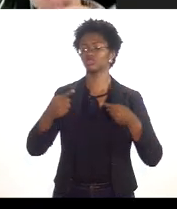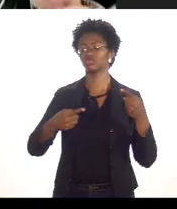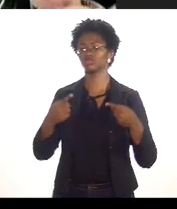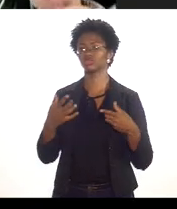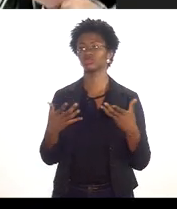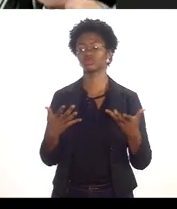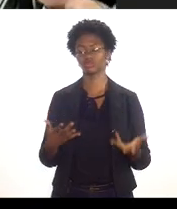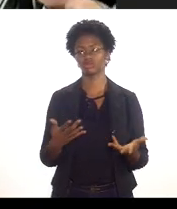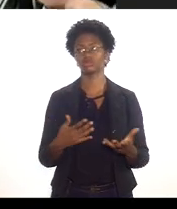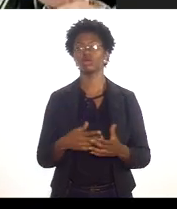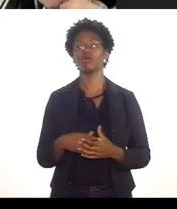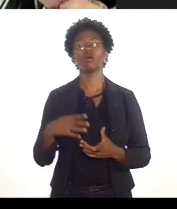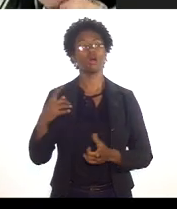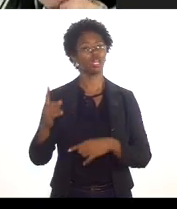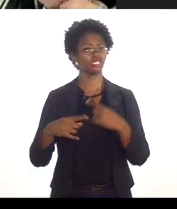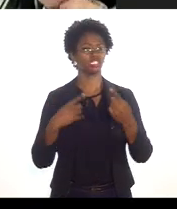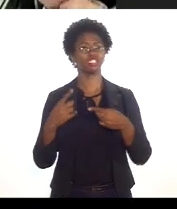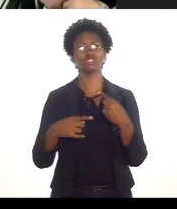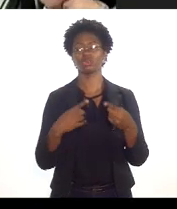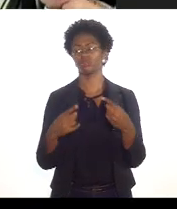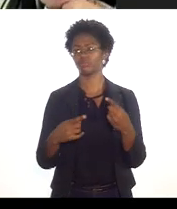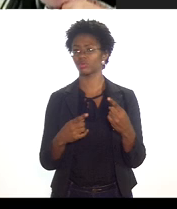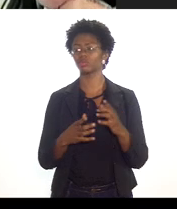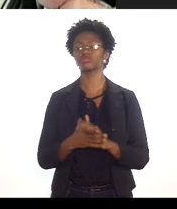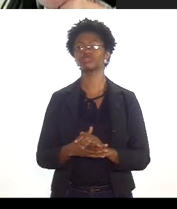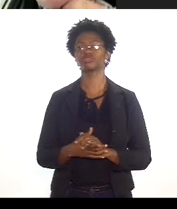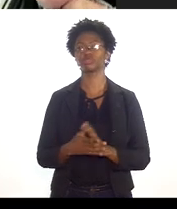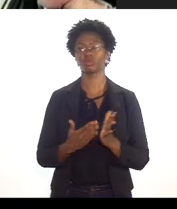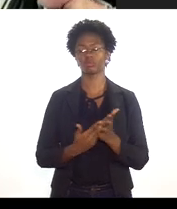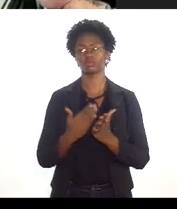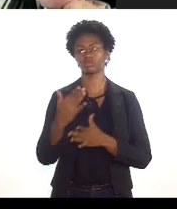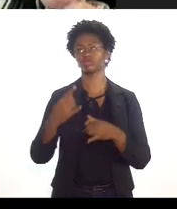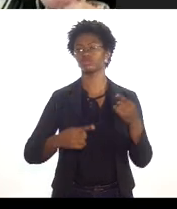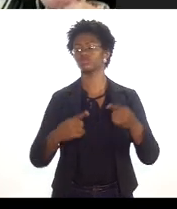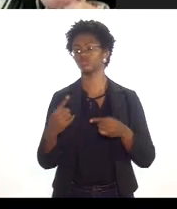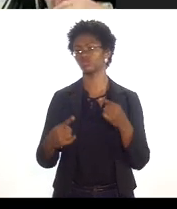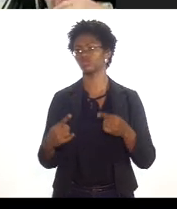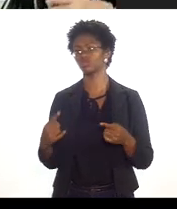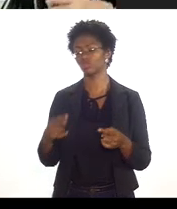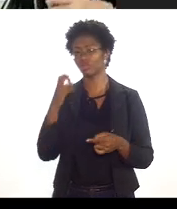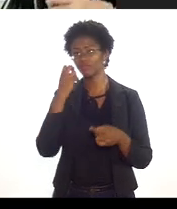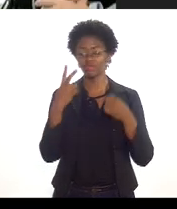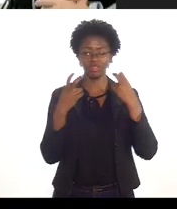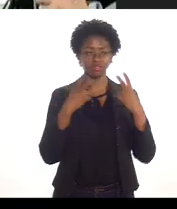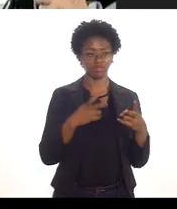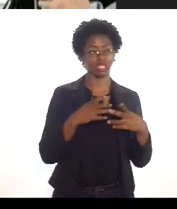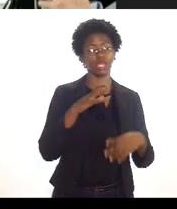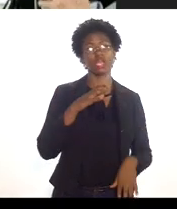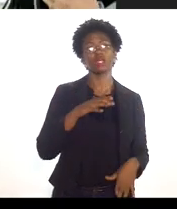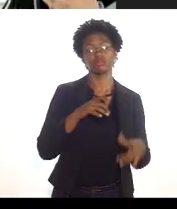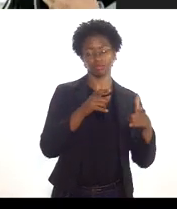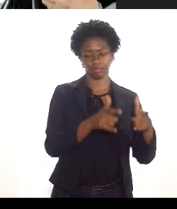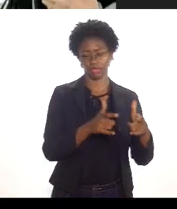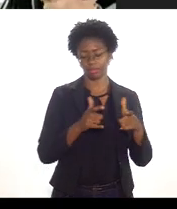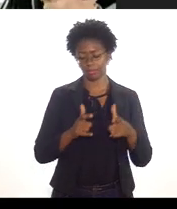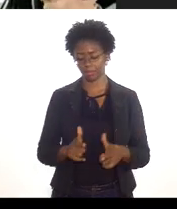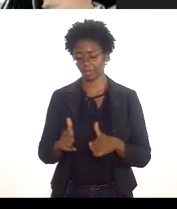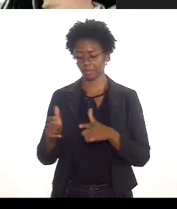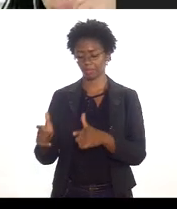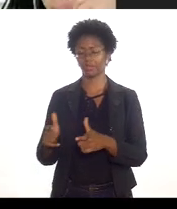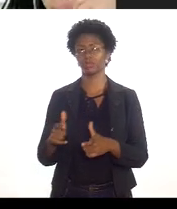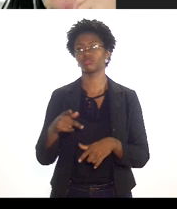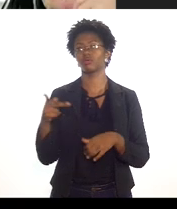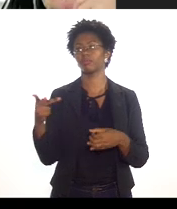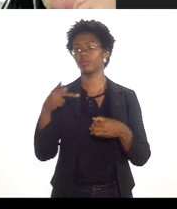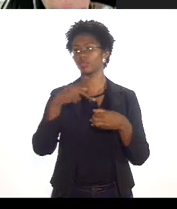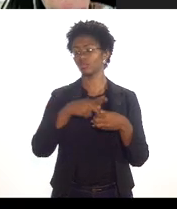Num determinado momento, se começou a discutir definição de campo de petróleo por conta